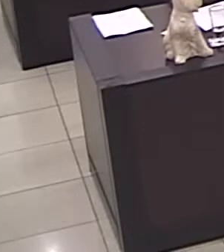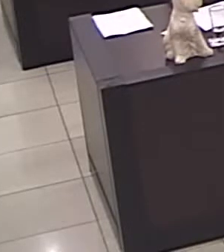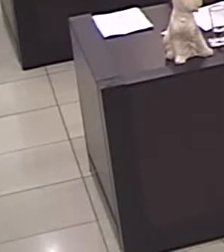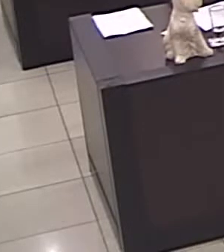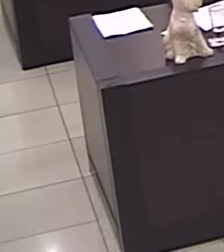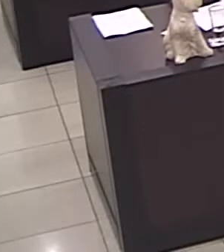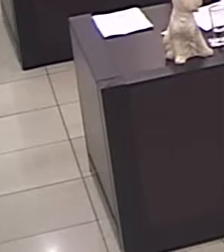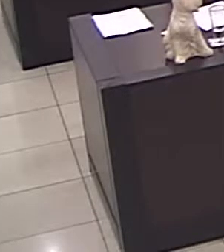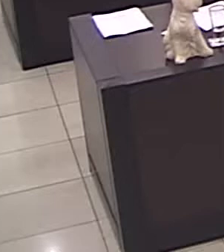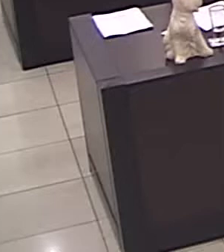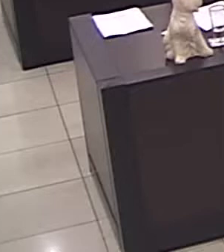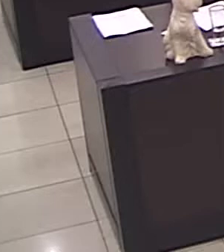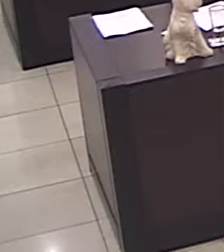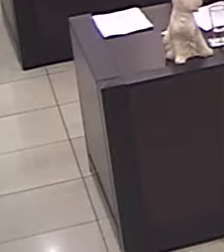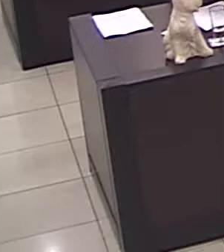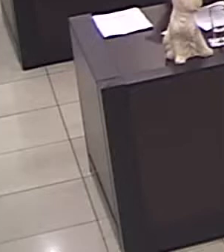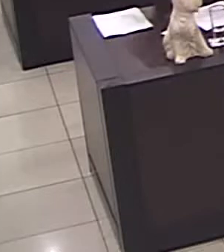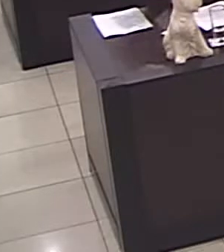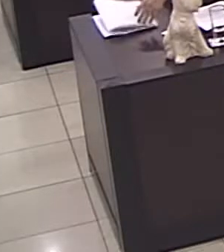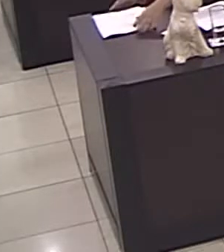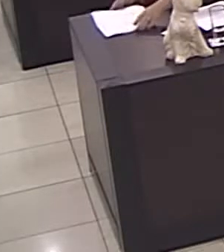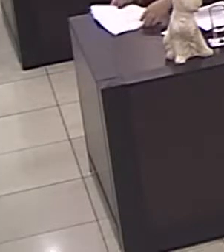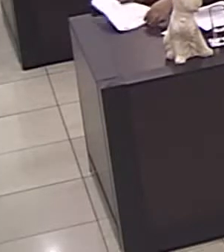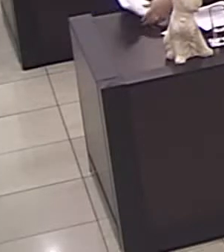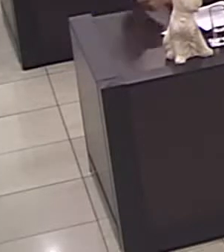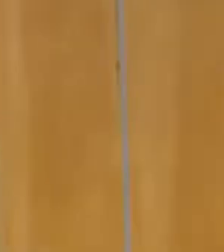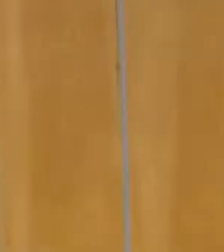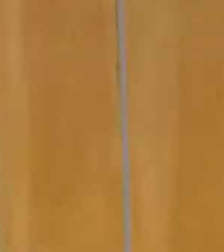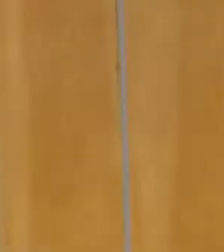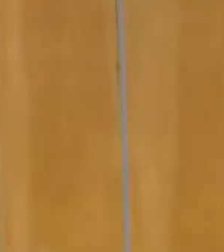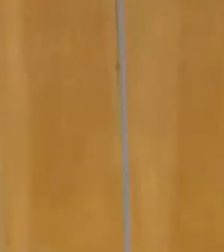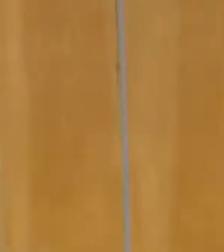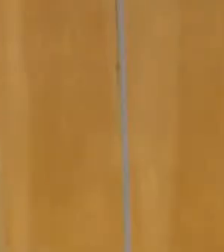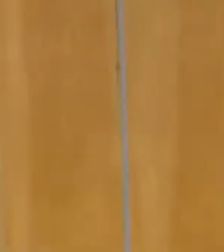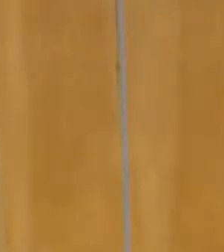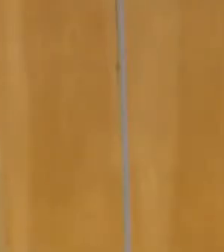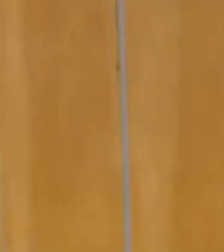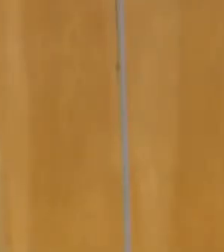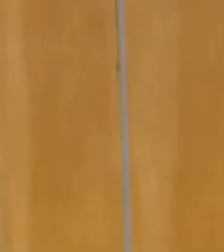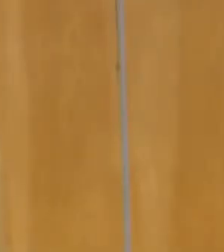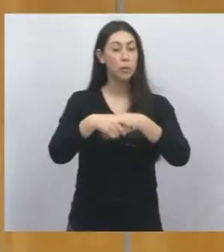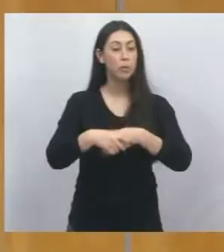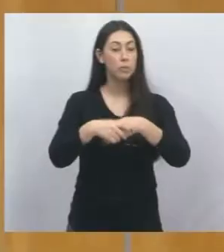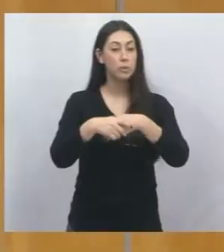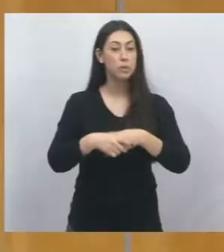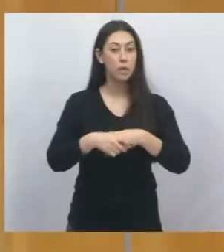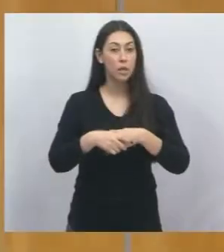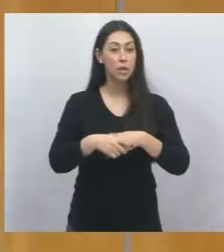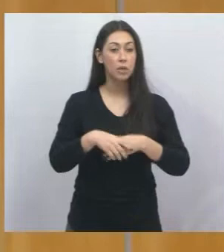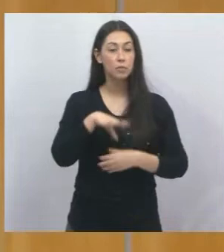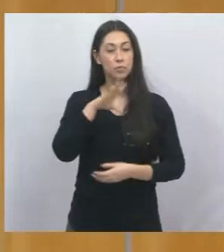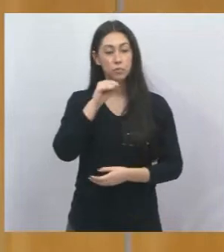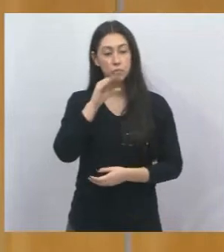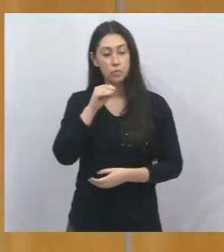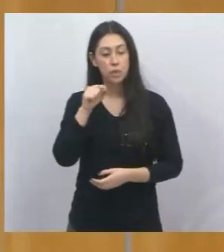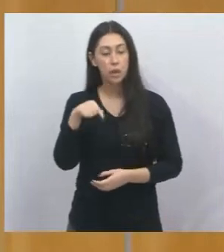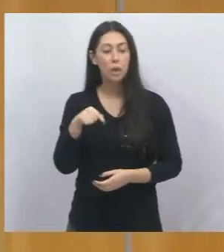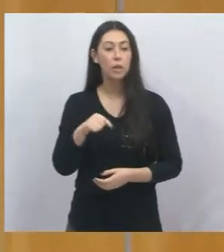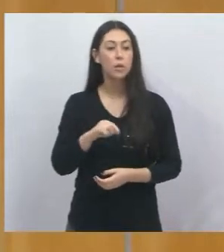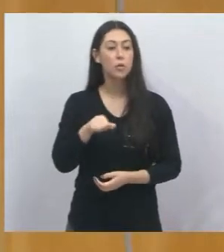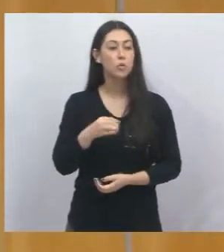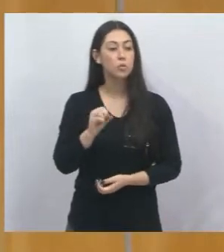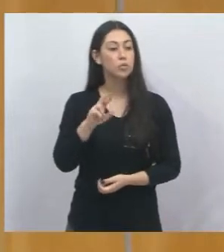Uma boa tarde a todos vocês que nos acompanham em mais uma sessão de Câmara. Quero cumprimentar os funcionários aqui desta casa, cumprimentar o seu